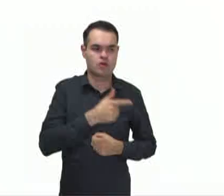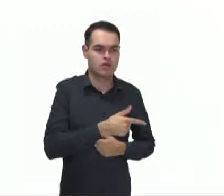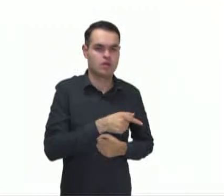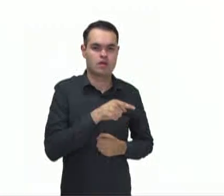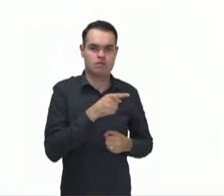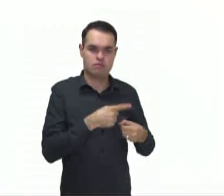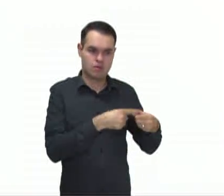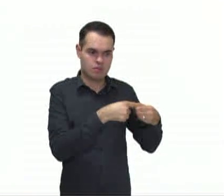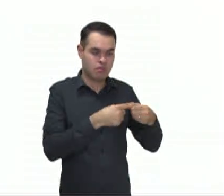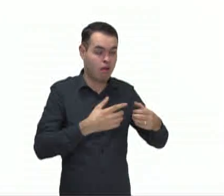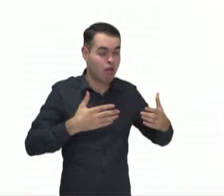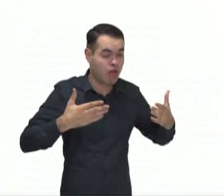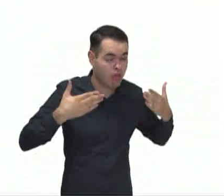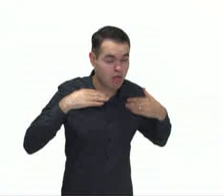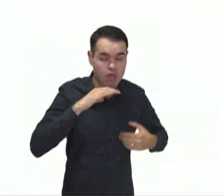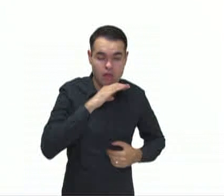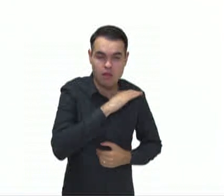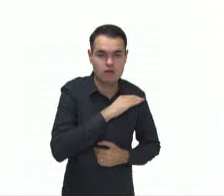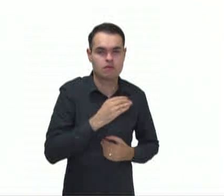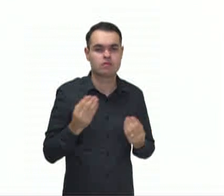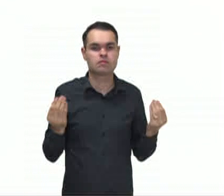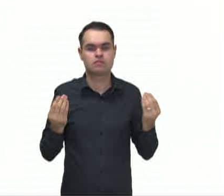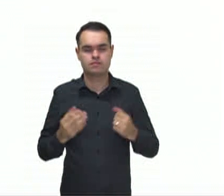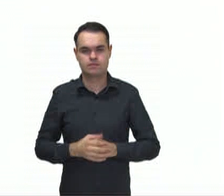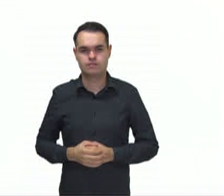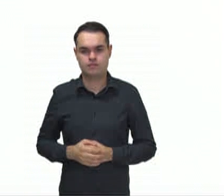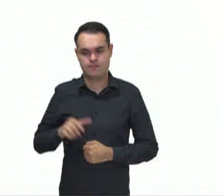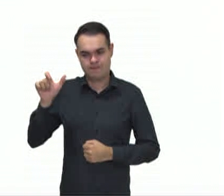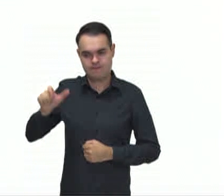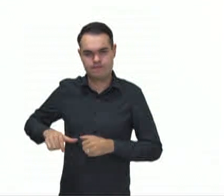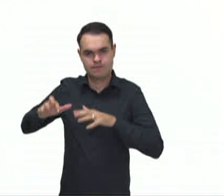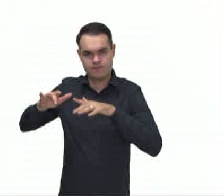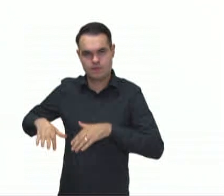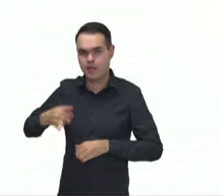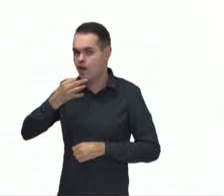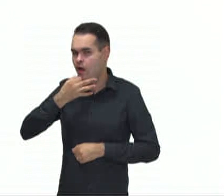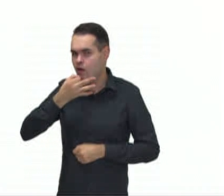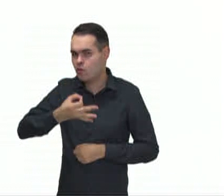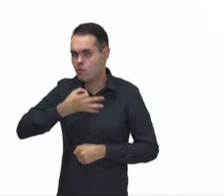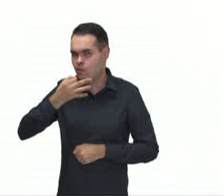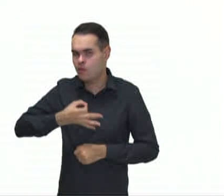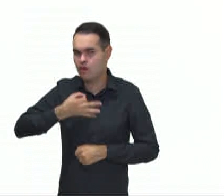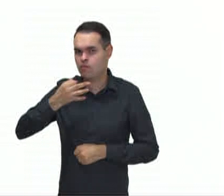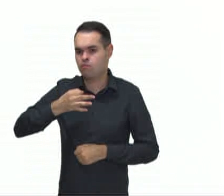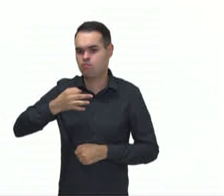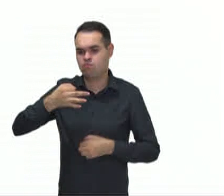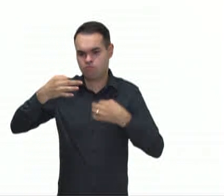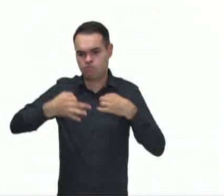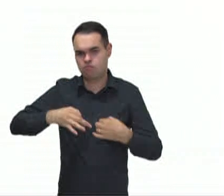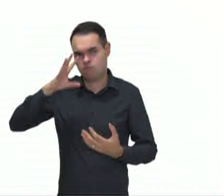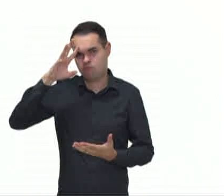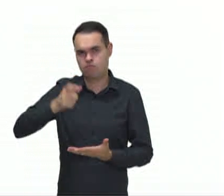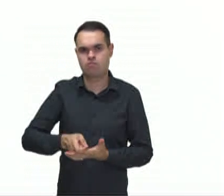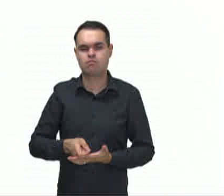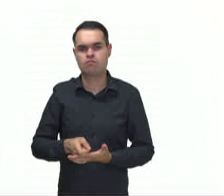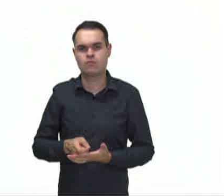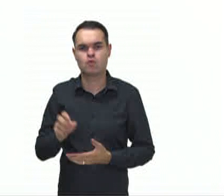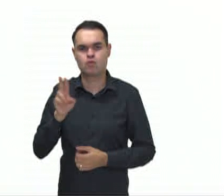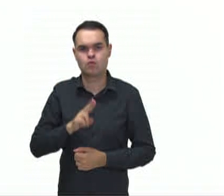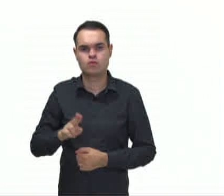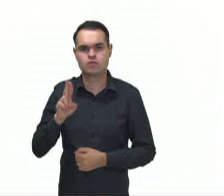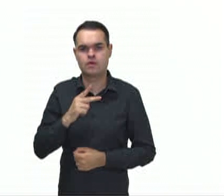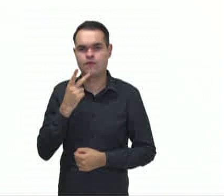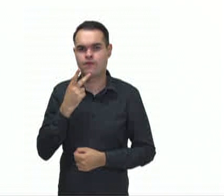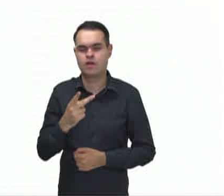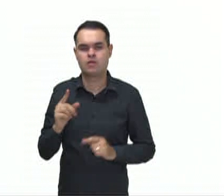Para comprovar essa ideia, os autores apresentam um argumento de autoridade ao utilizar as expressões